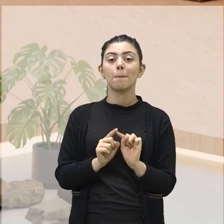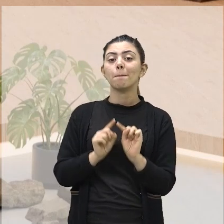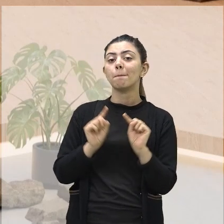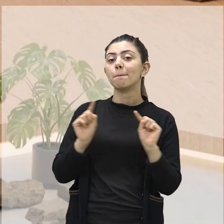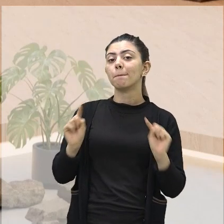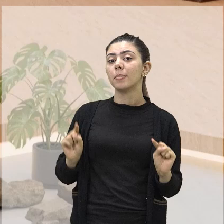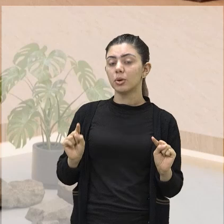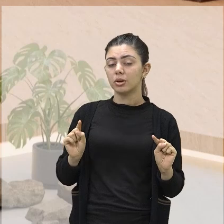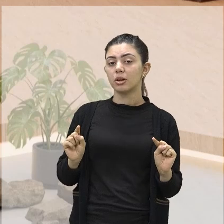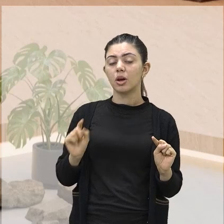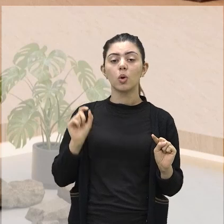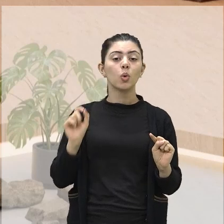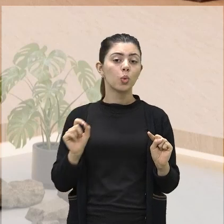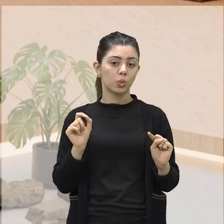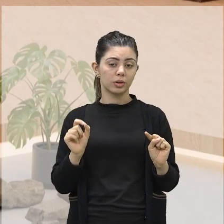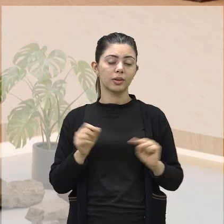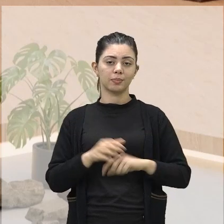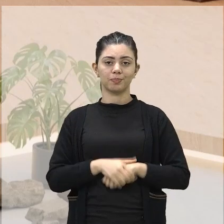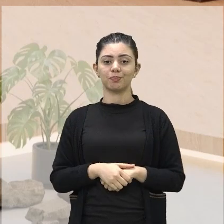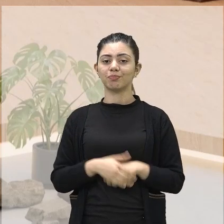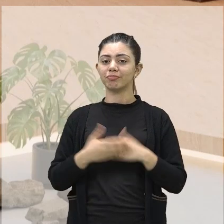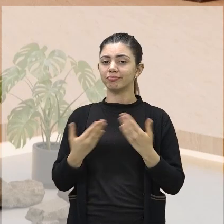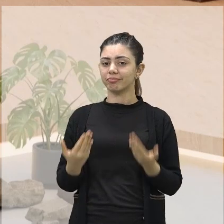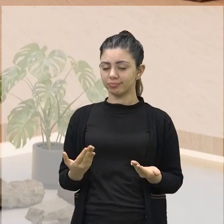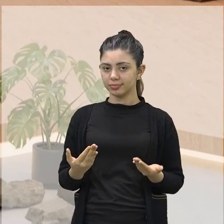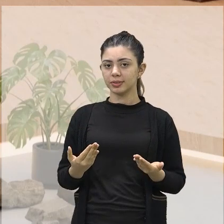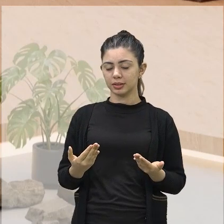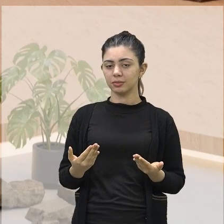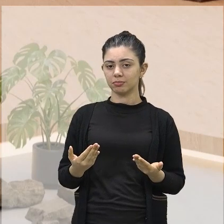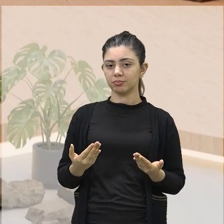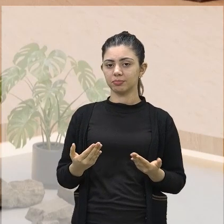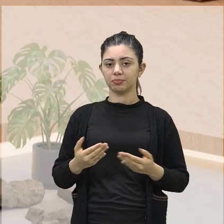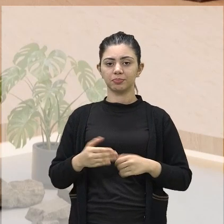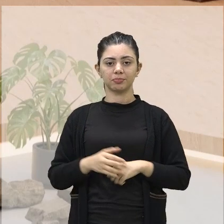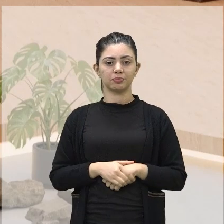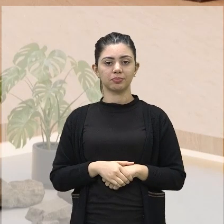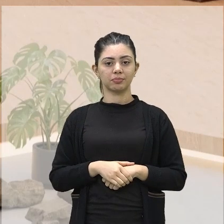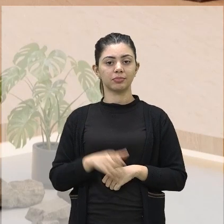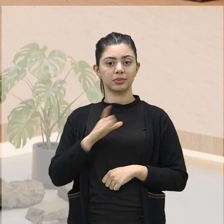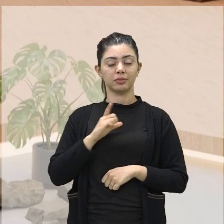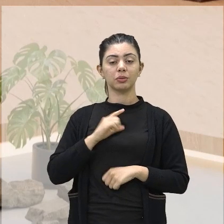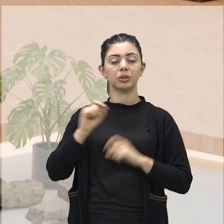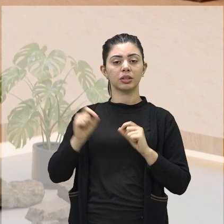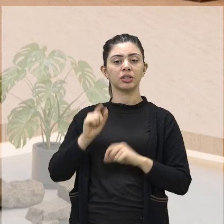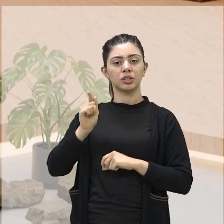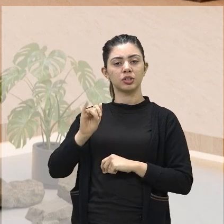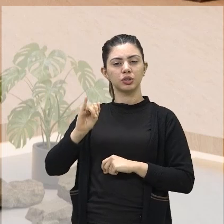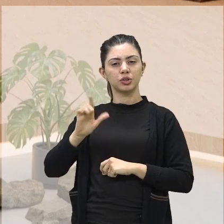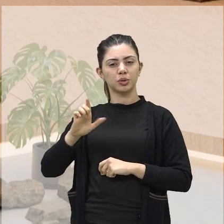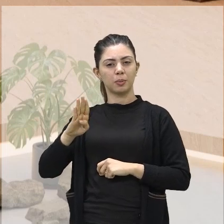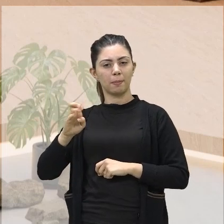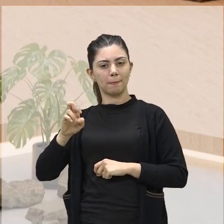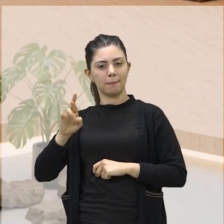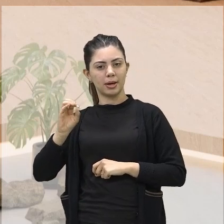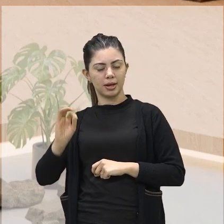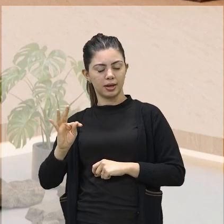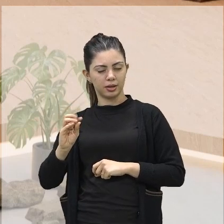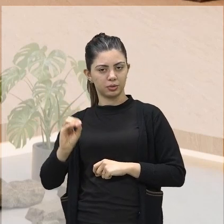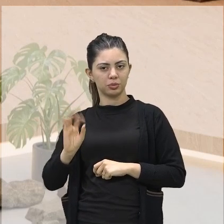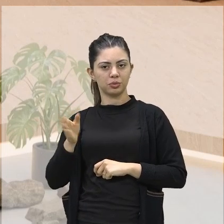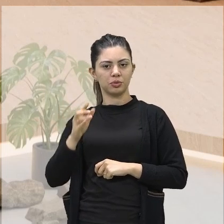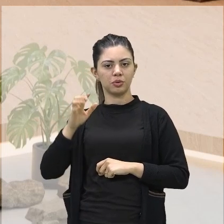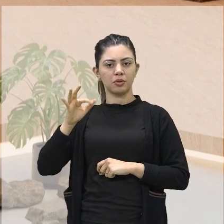né, a partir daí do Gilberto Freire, que vai trazer uma outra